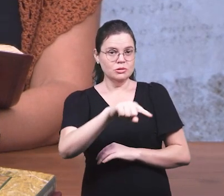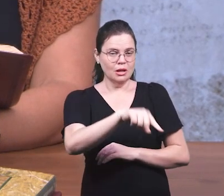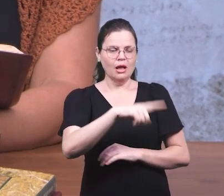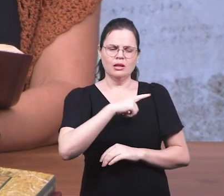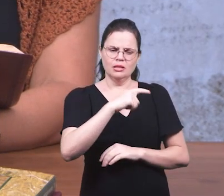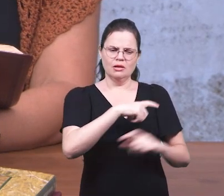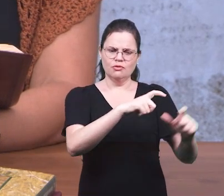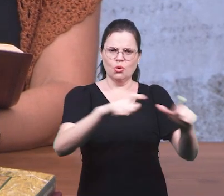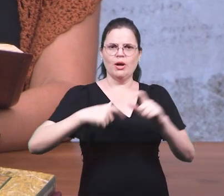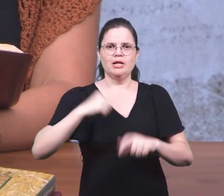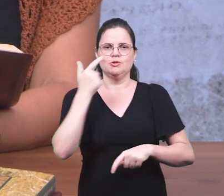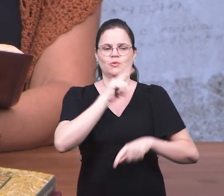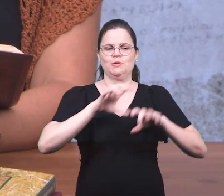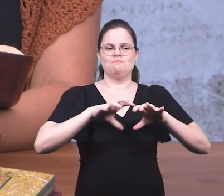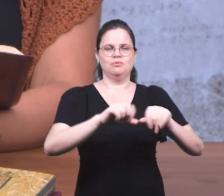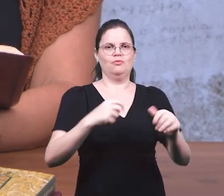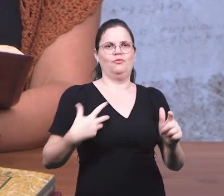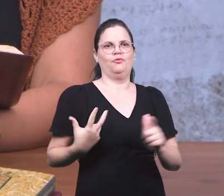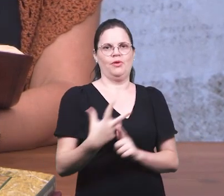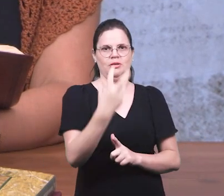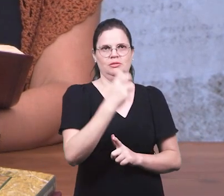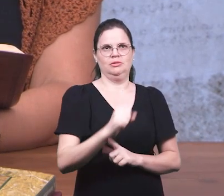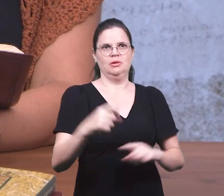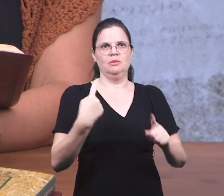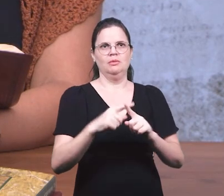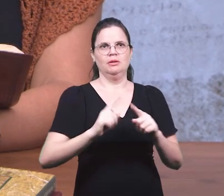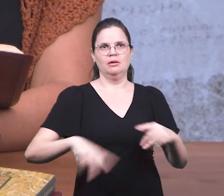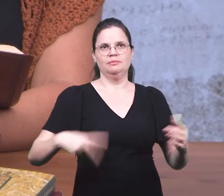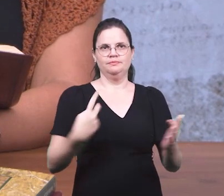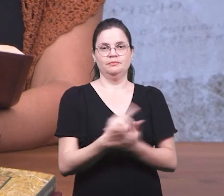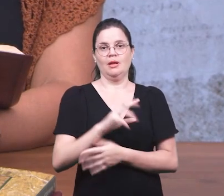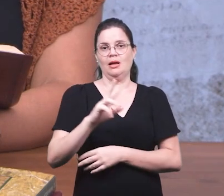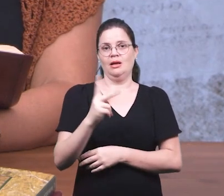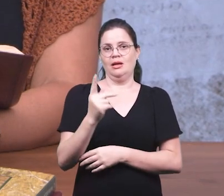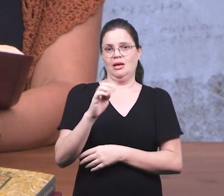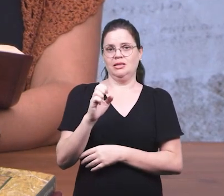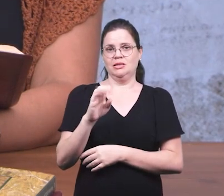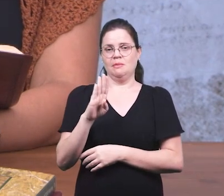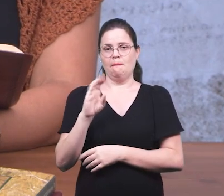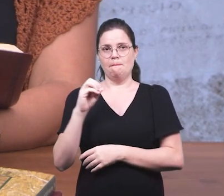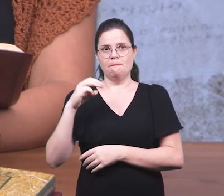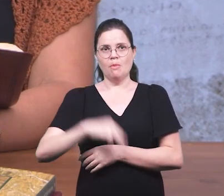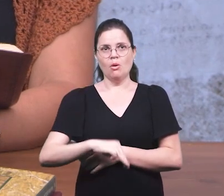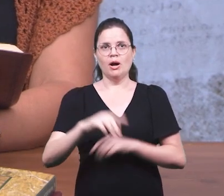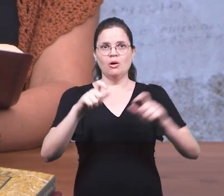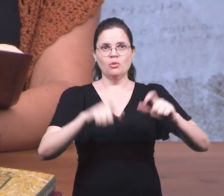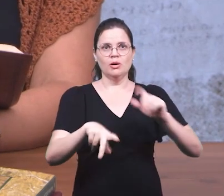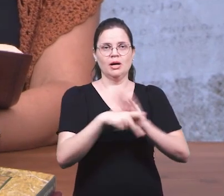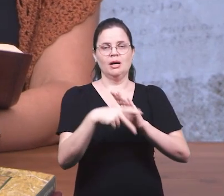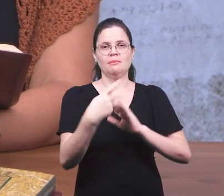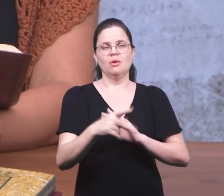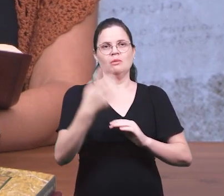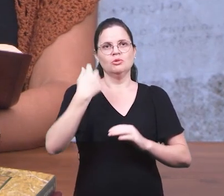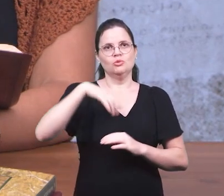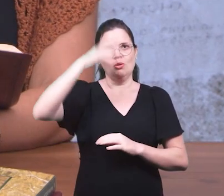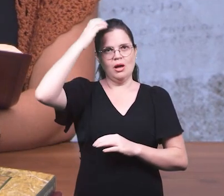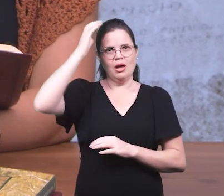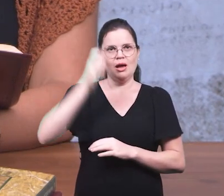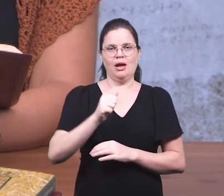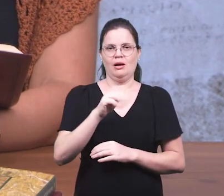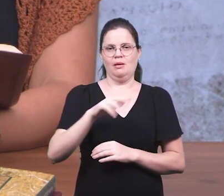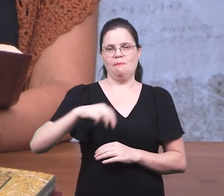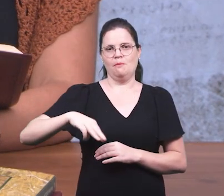as suas aldeias. Porque Esbom era cidade de Seom, rei dos amorreus, que tinha